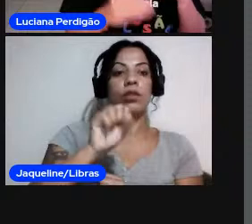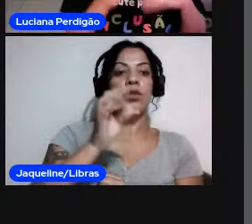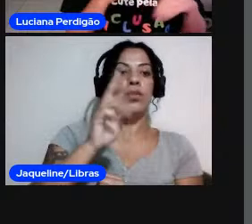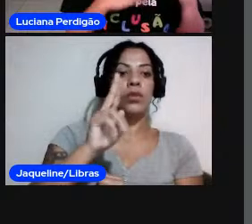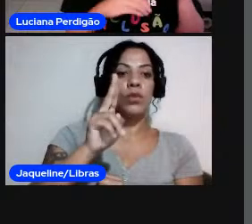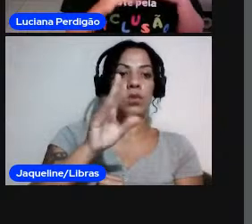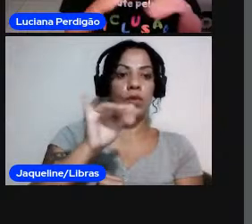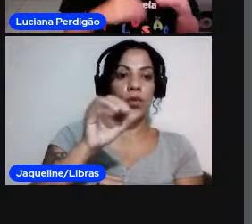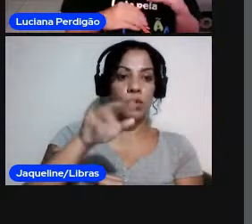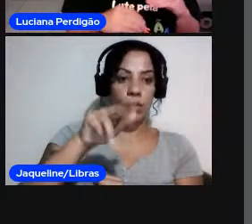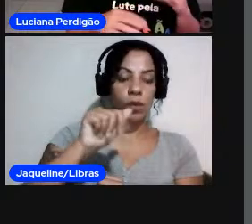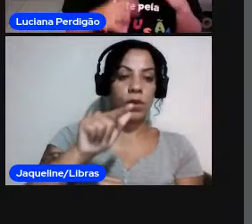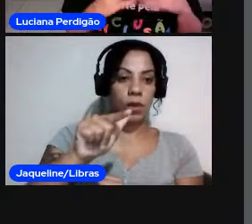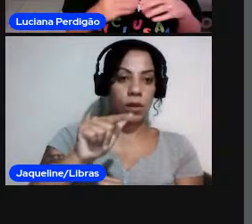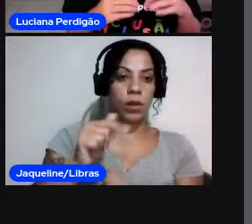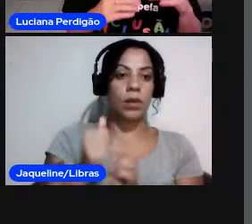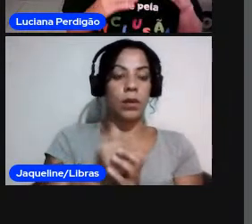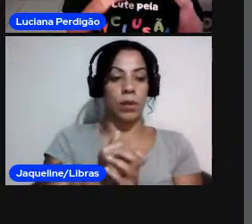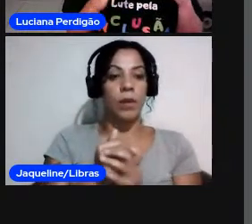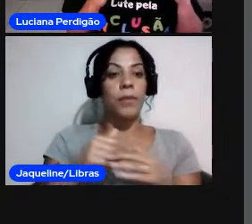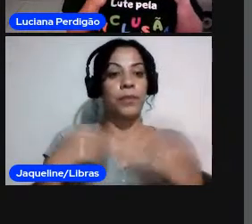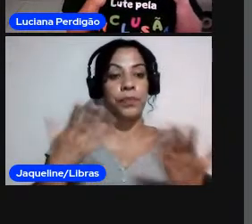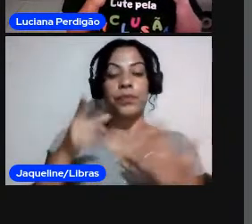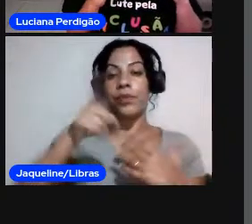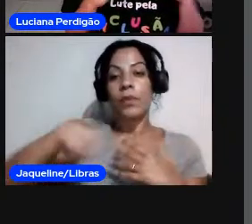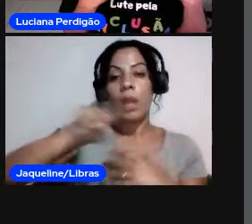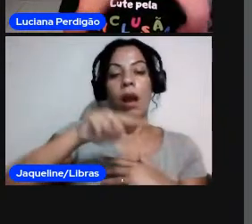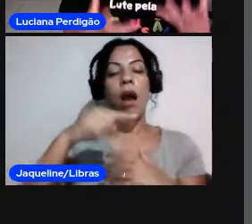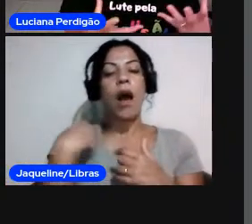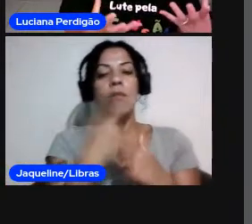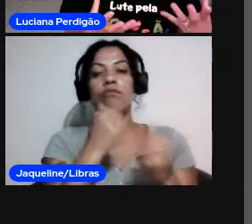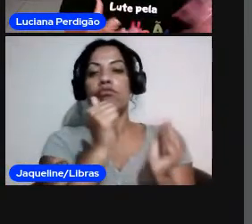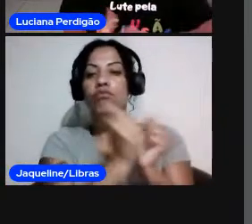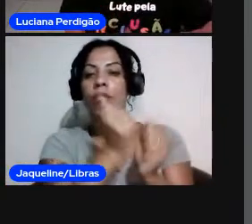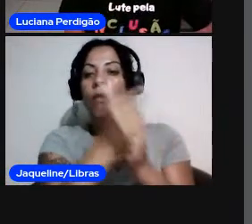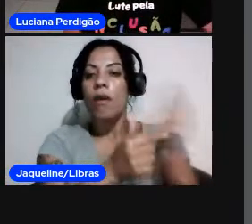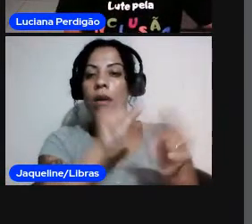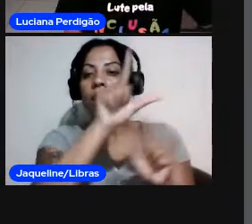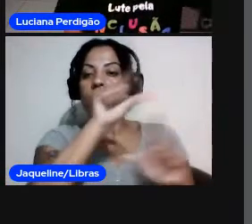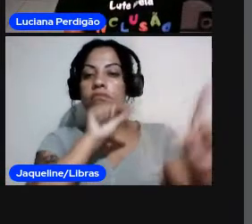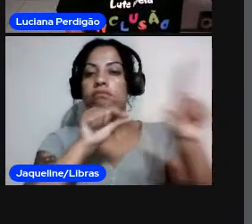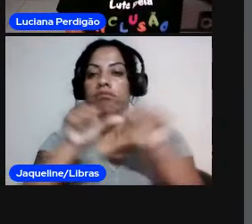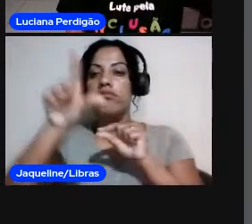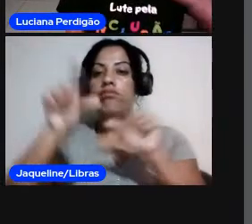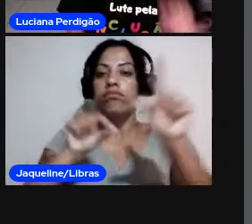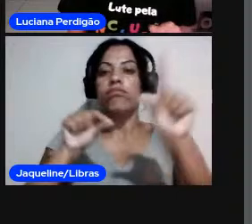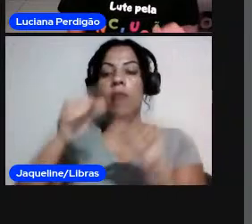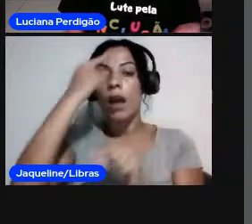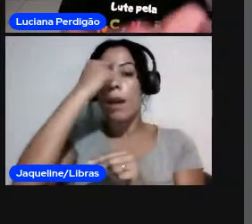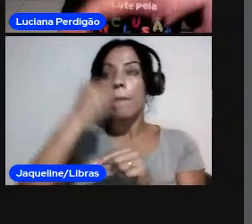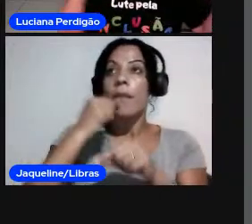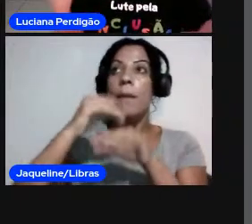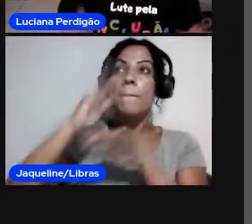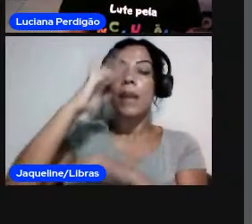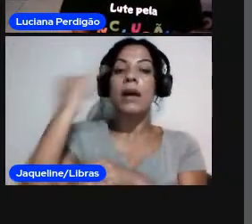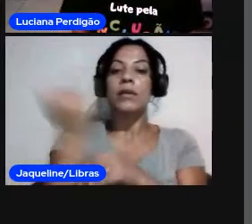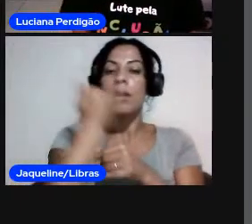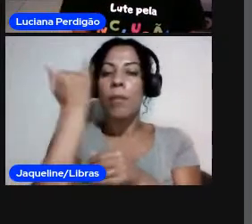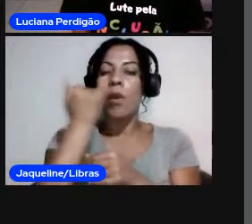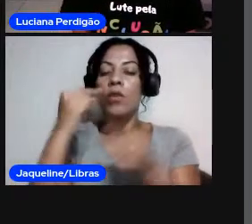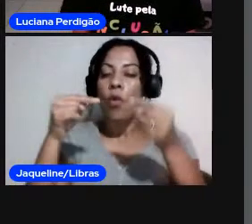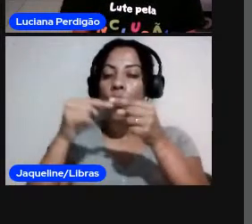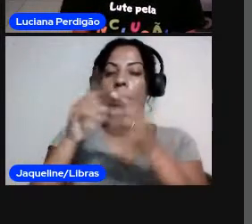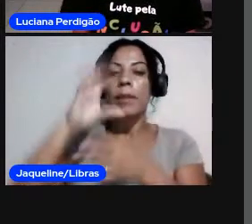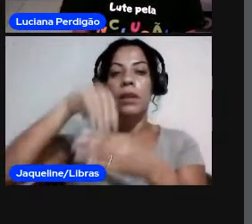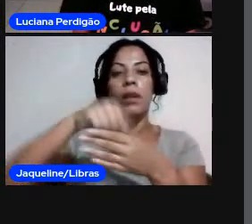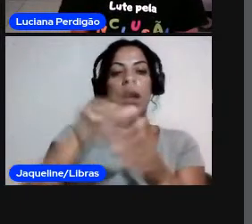peguei e fui selecionando as imagens que eram mais relevantes dentro do contexto daquele caderno para poder começar